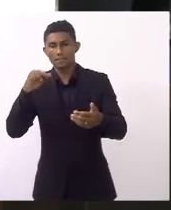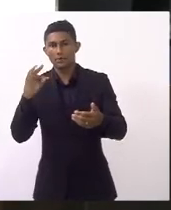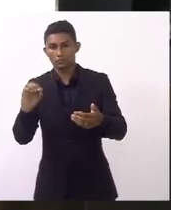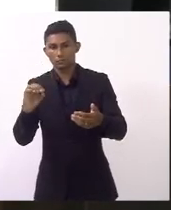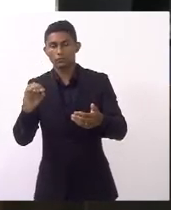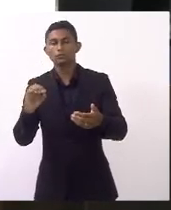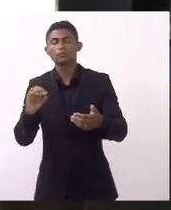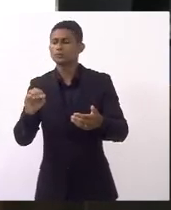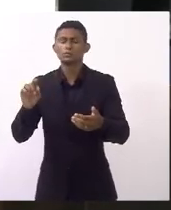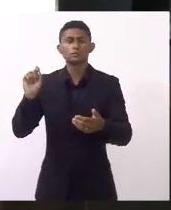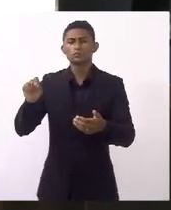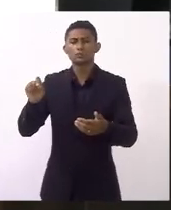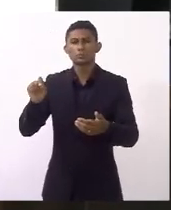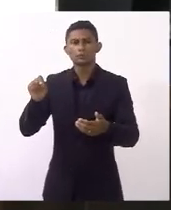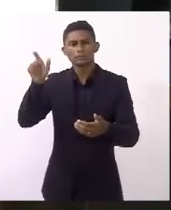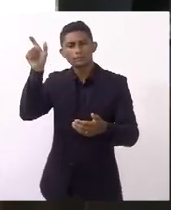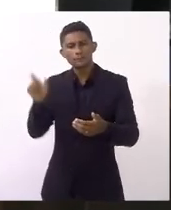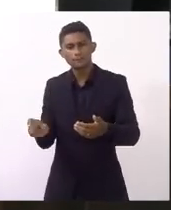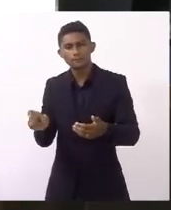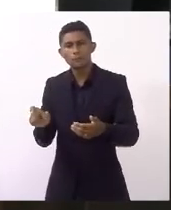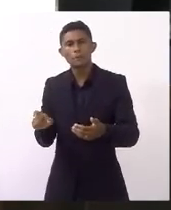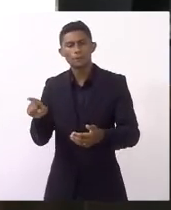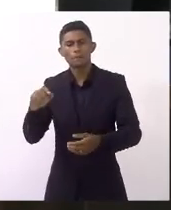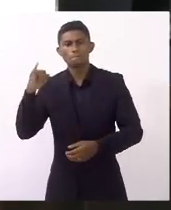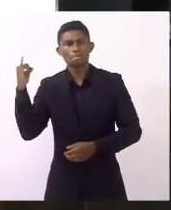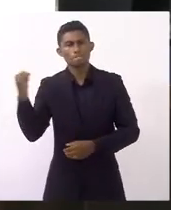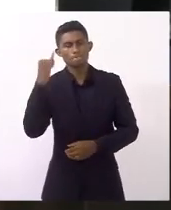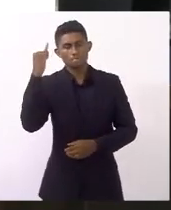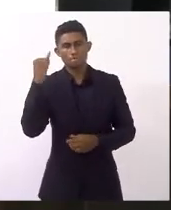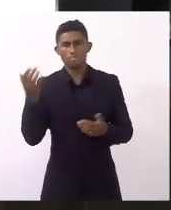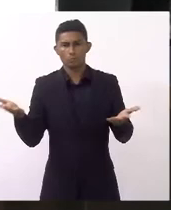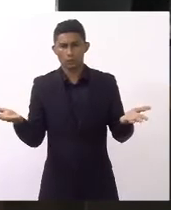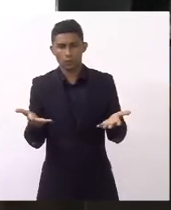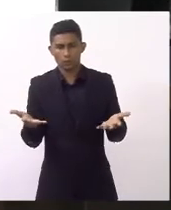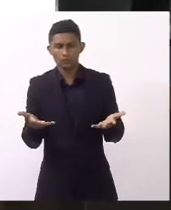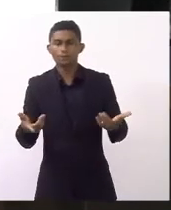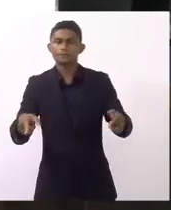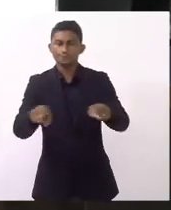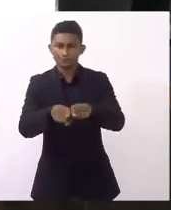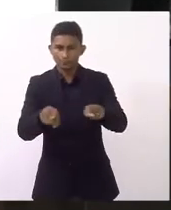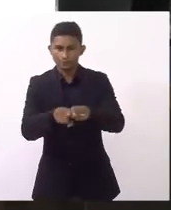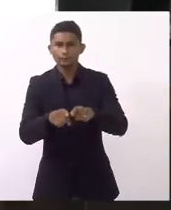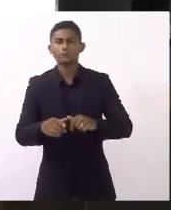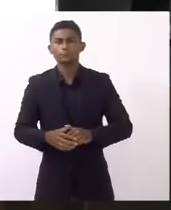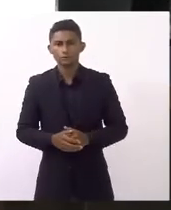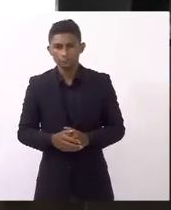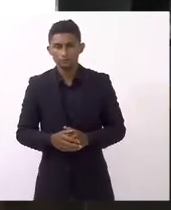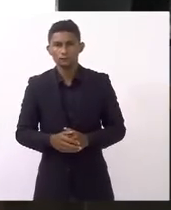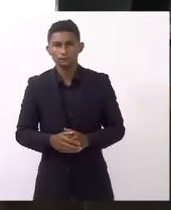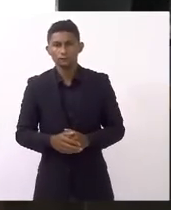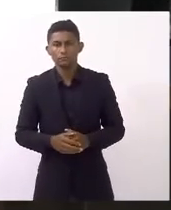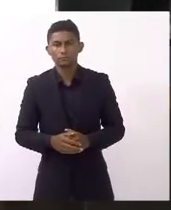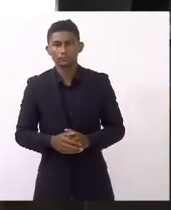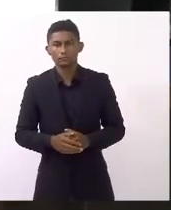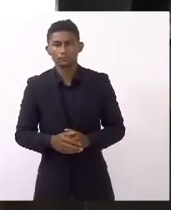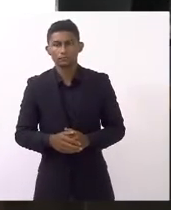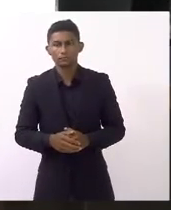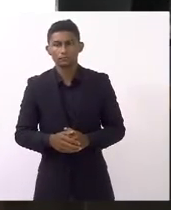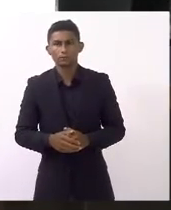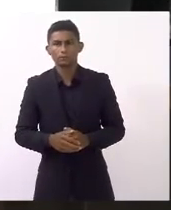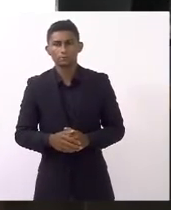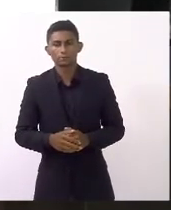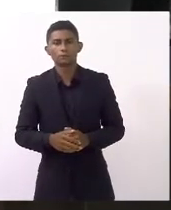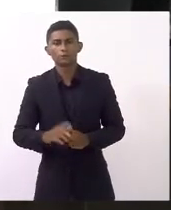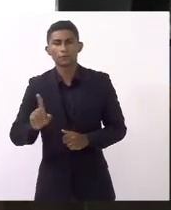figura importante hoje não só hoje mas de todo o reconhecimento da